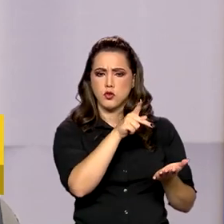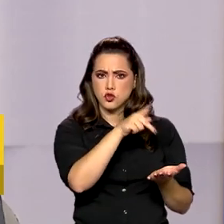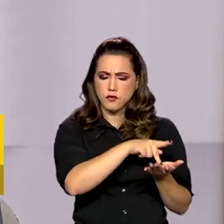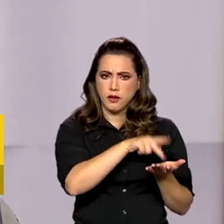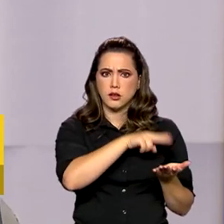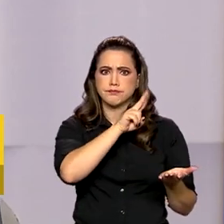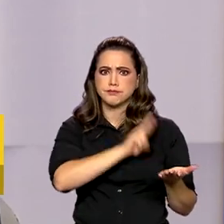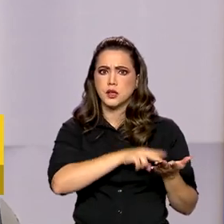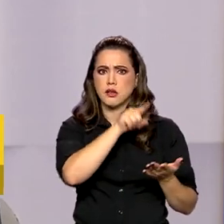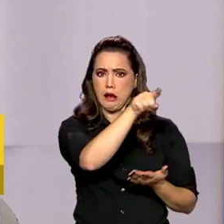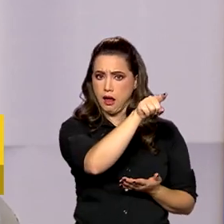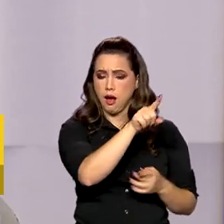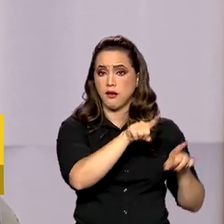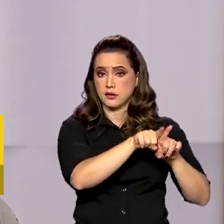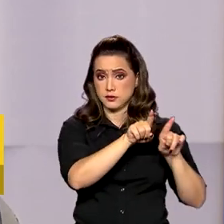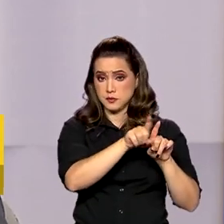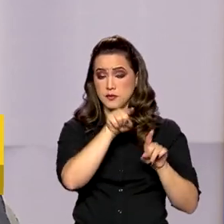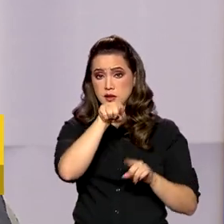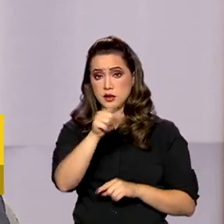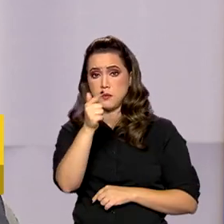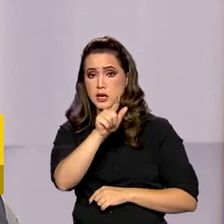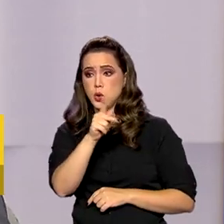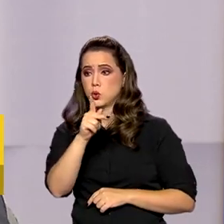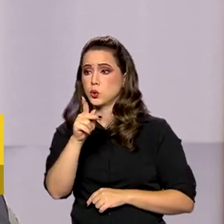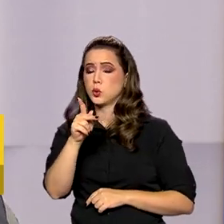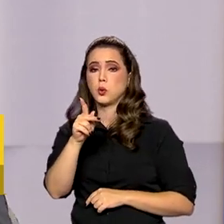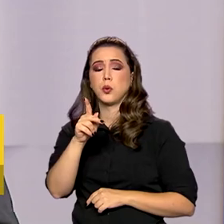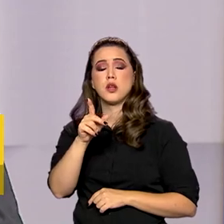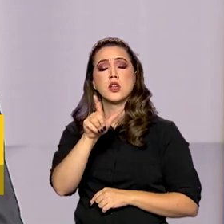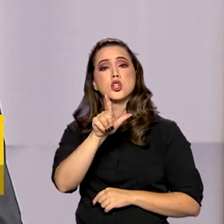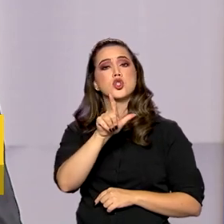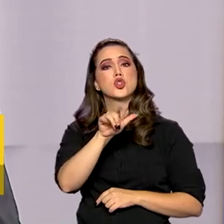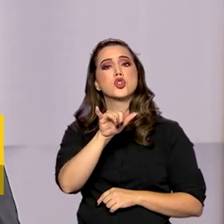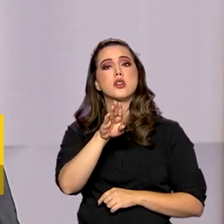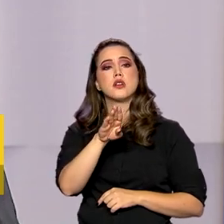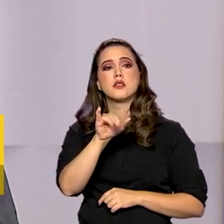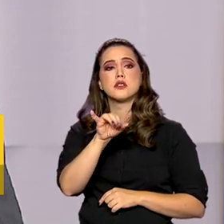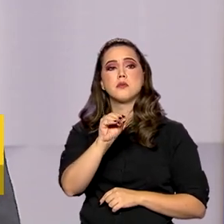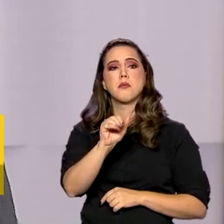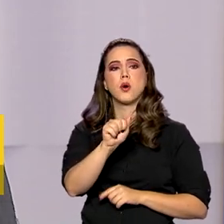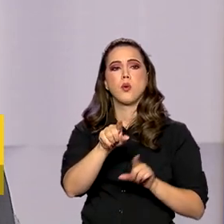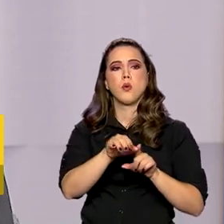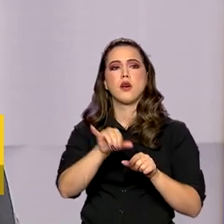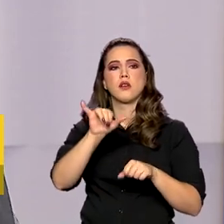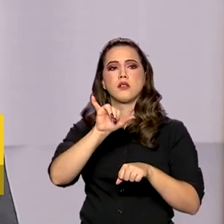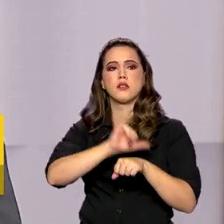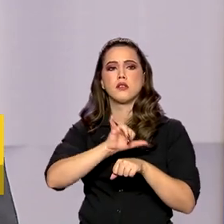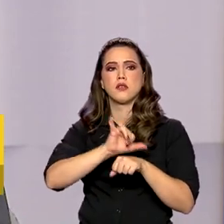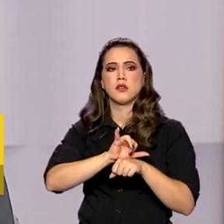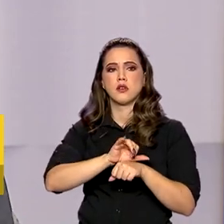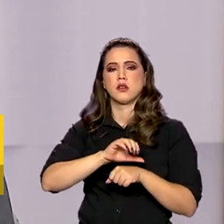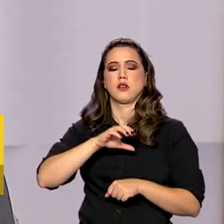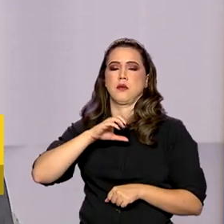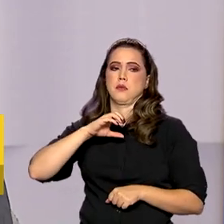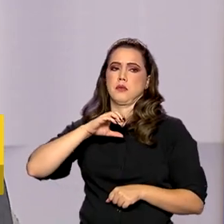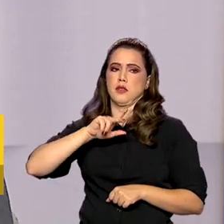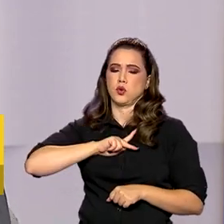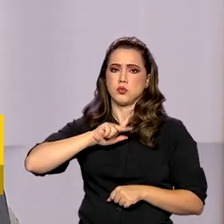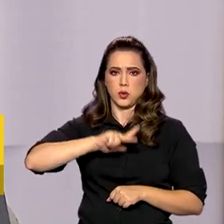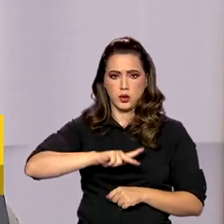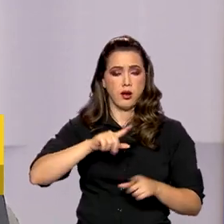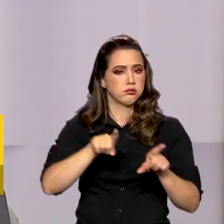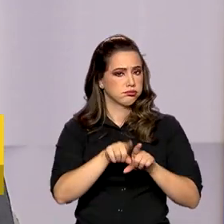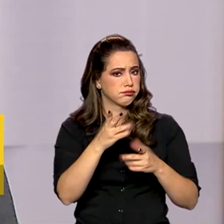também foi um dos eventos, foi o evento mais marcante para levar à quebra do 7 de setembro, então também esse quadro está lá.